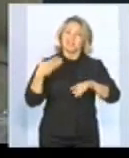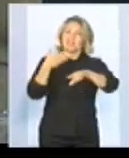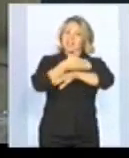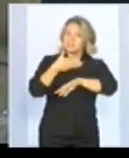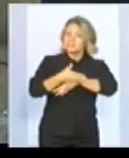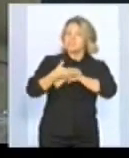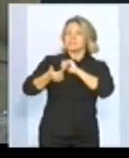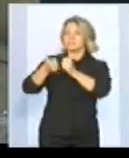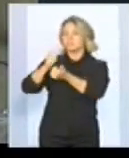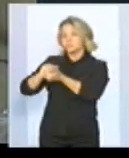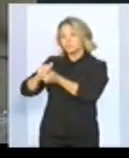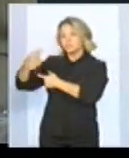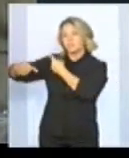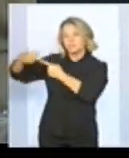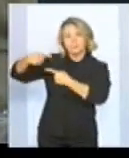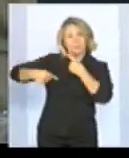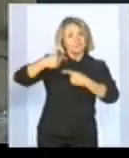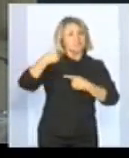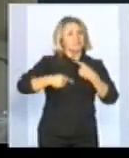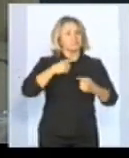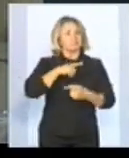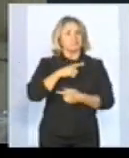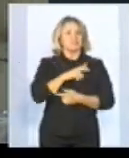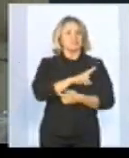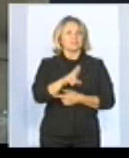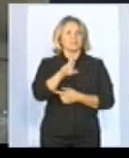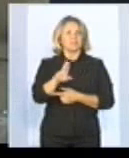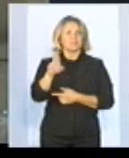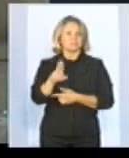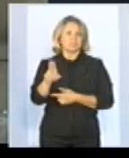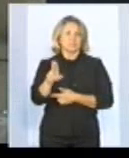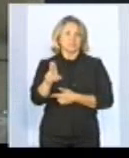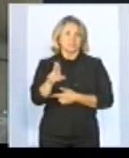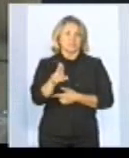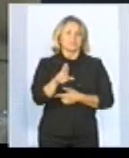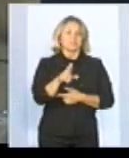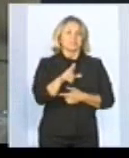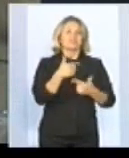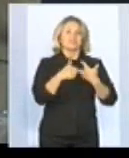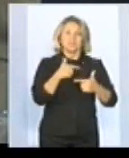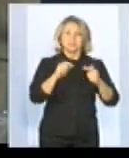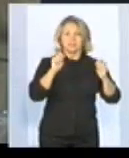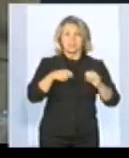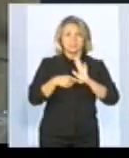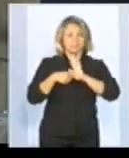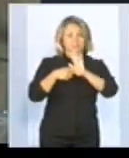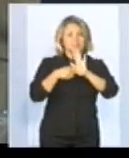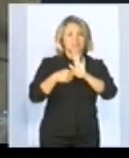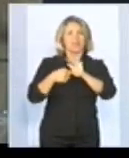competições, por ter acesso a essas que se chamam em algumas circunstâncias de killer applications, de situações que dão vantagens